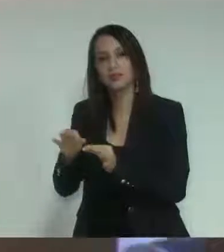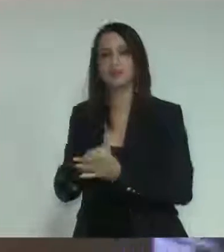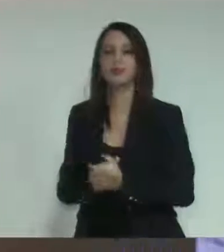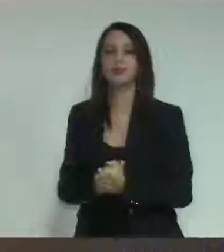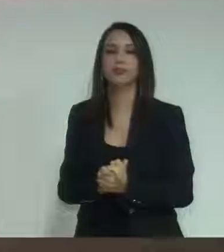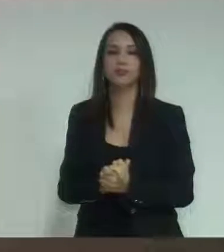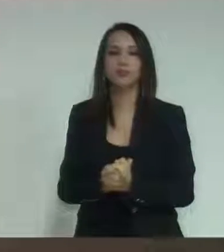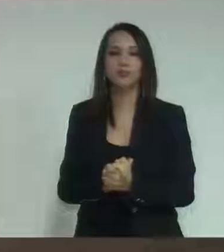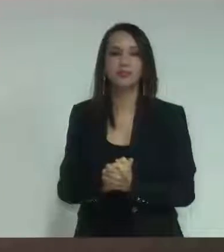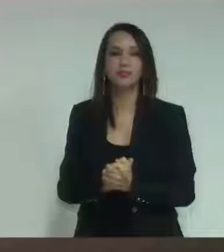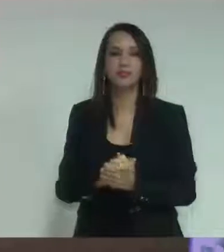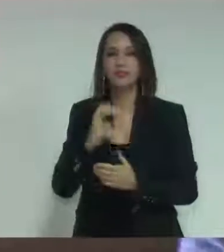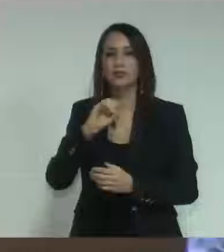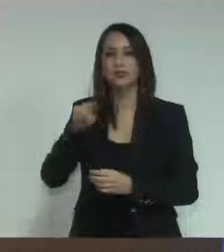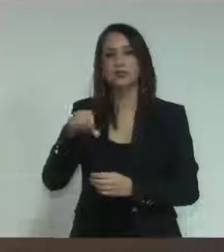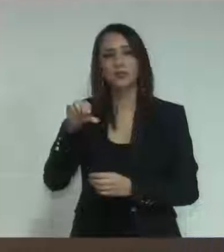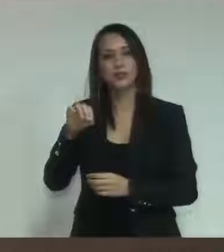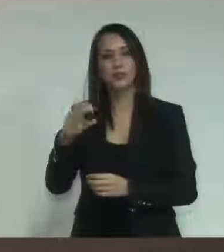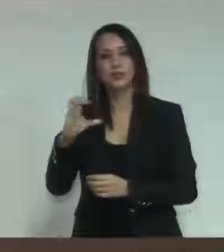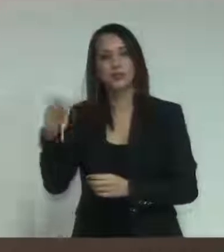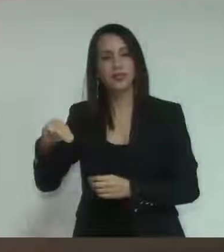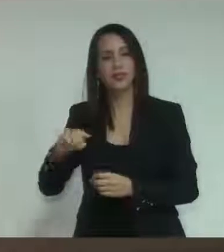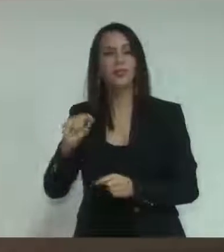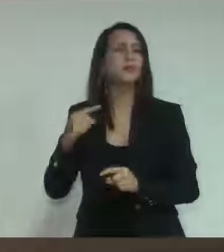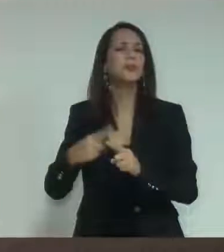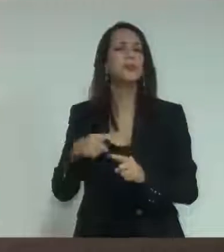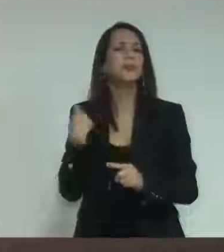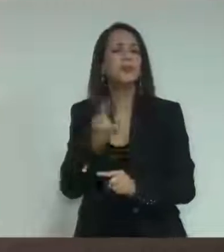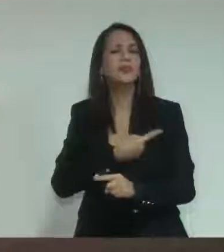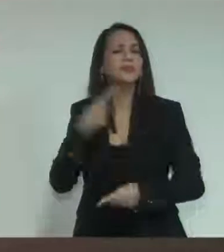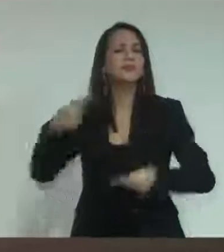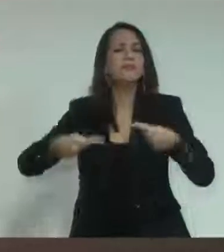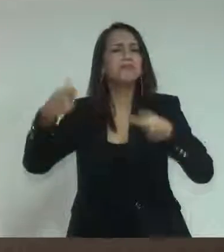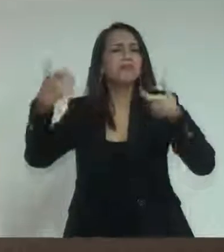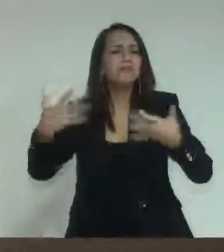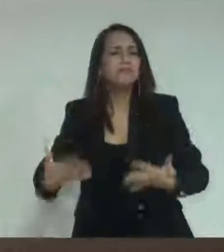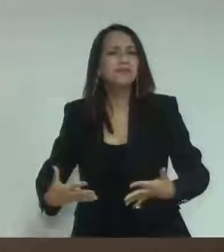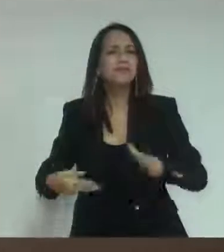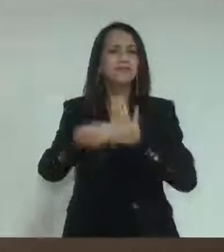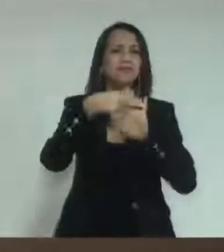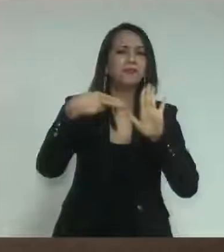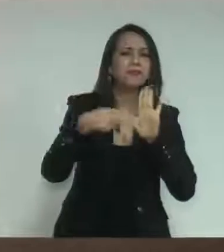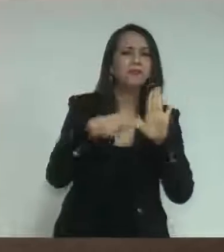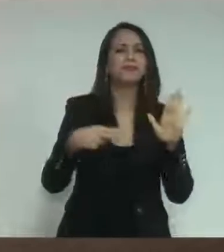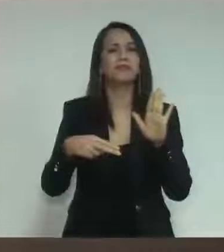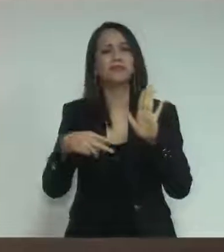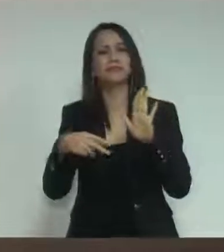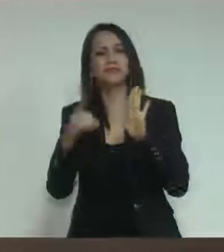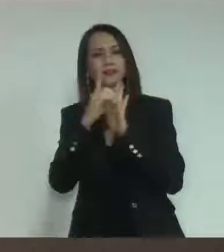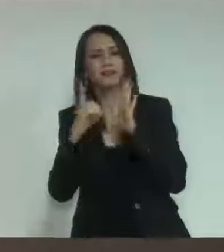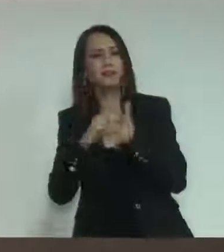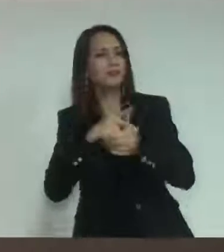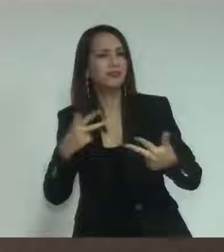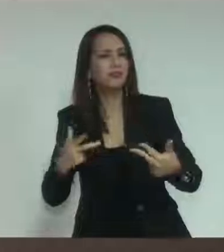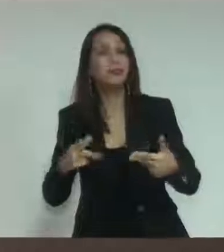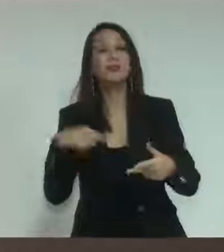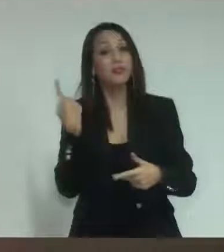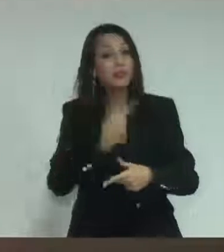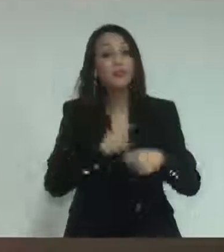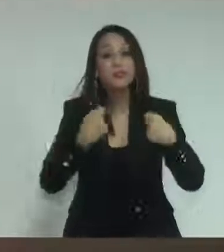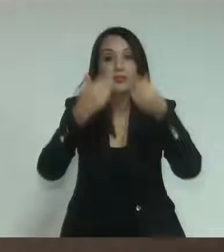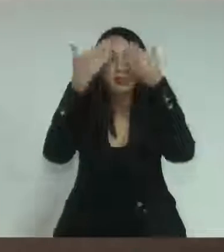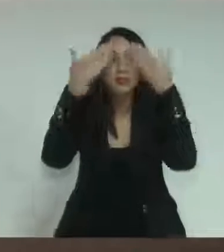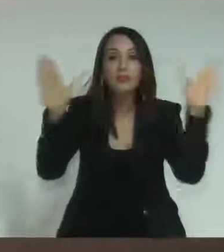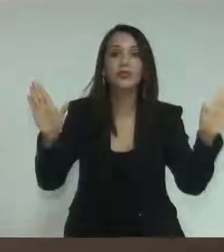aí. Então, por que eu estou fazendo essa discussão? Para que a gente saia dessa mesmice de achar que